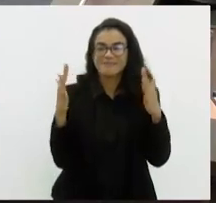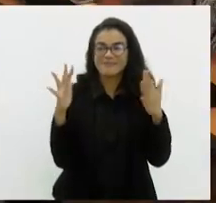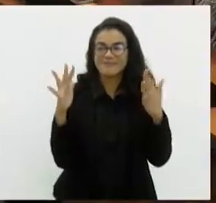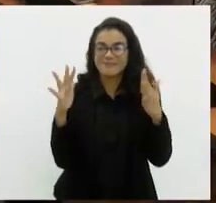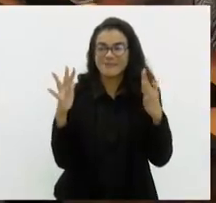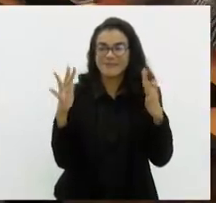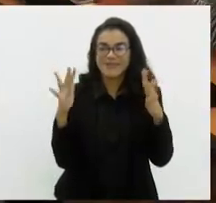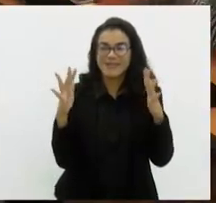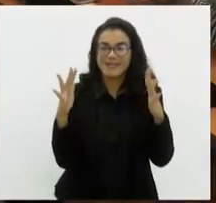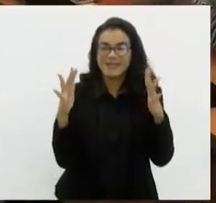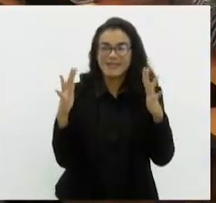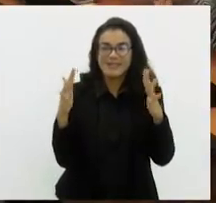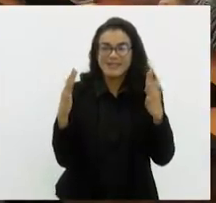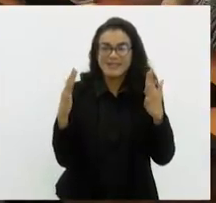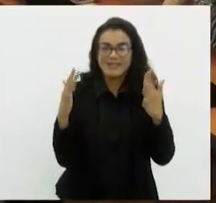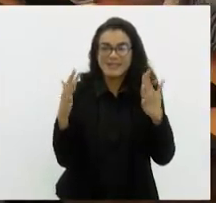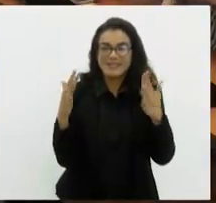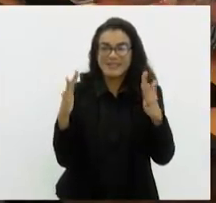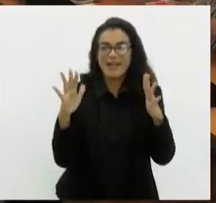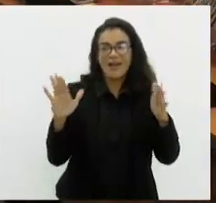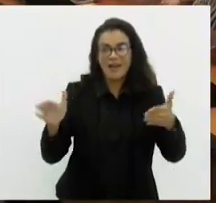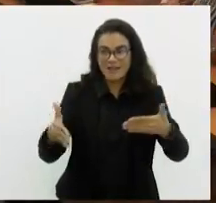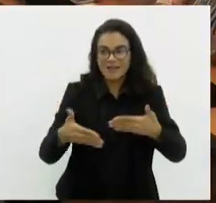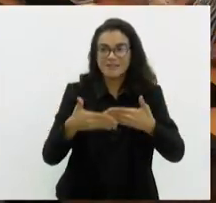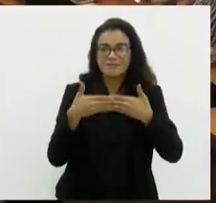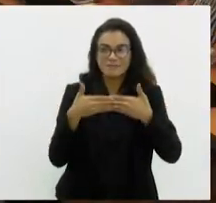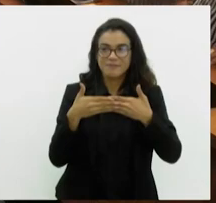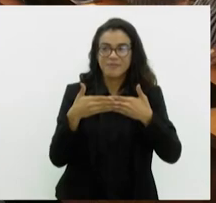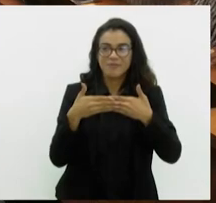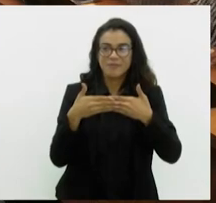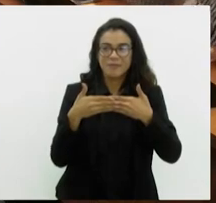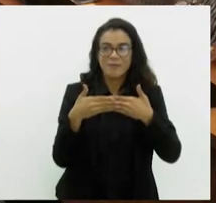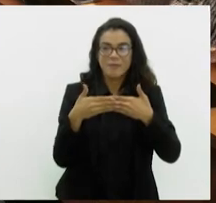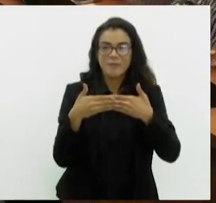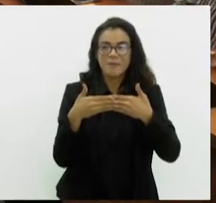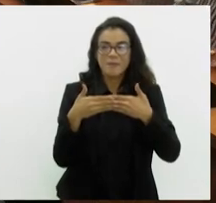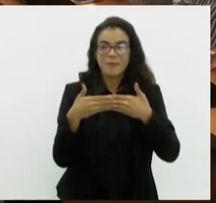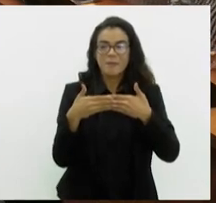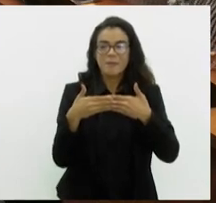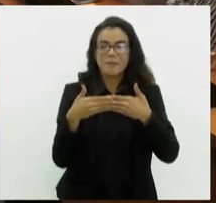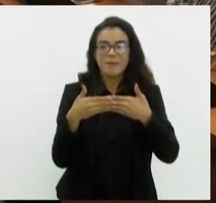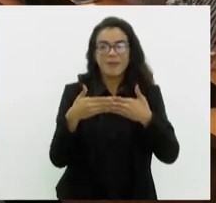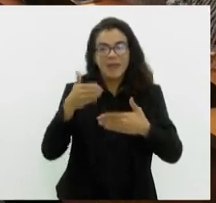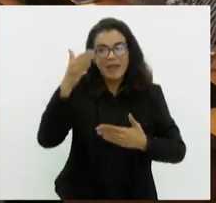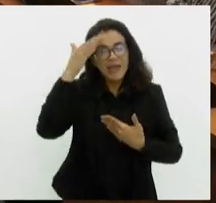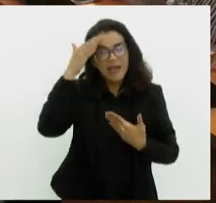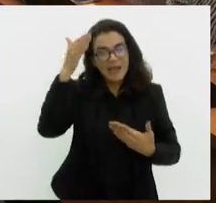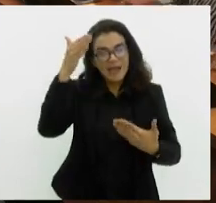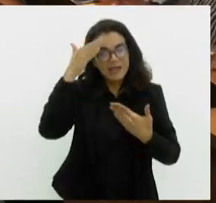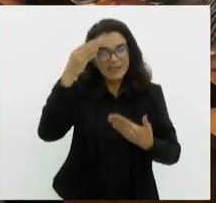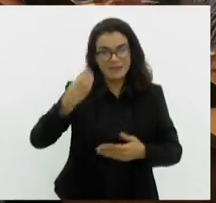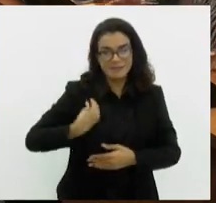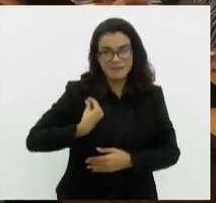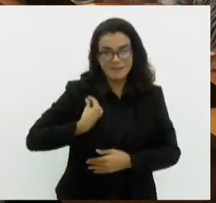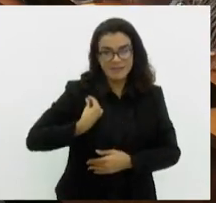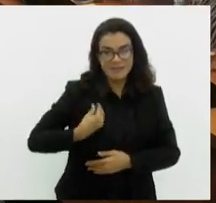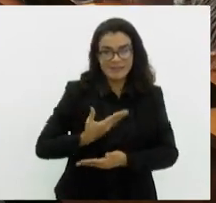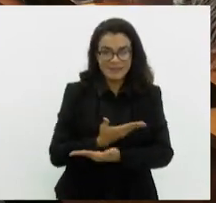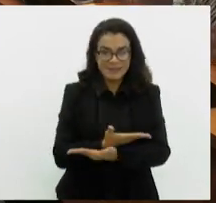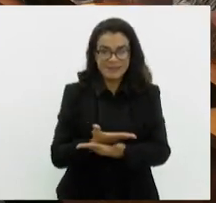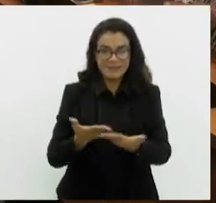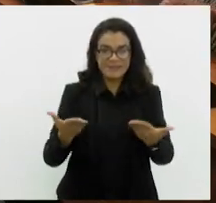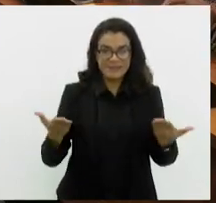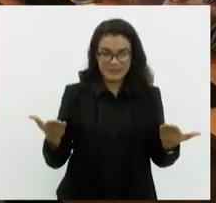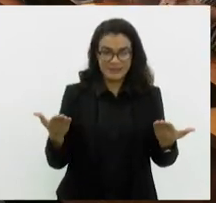Muito obrigada. Então, finalizando agora, a gente quer agradecer a presença de vocês,